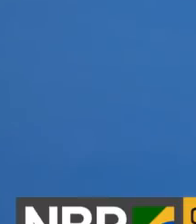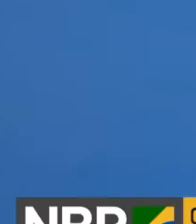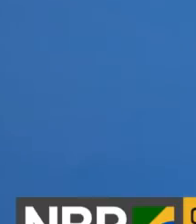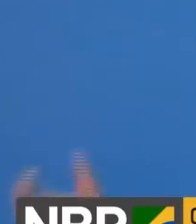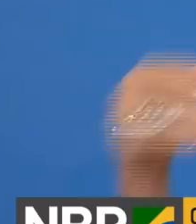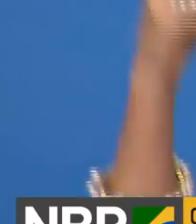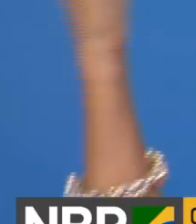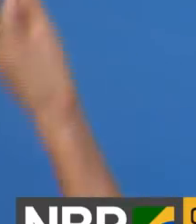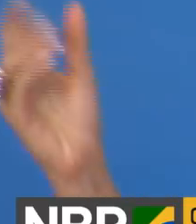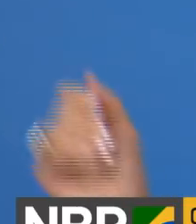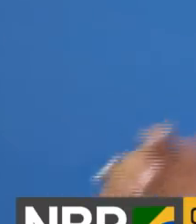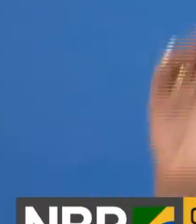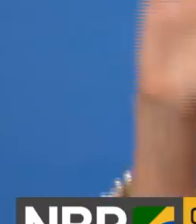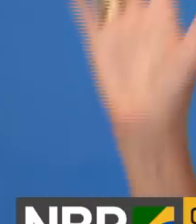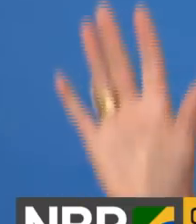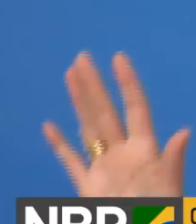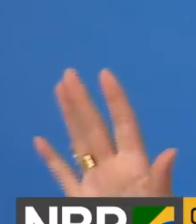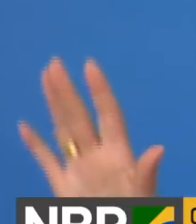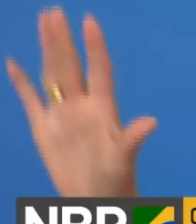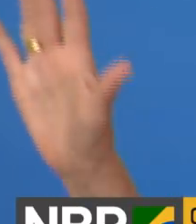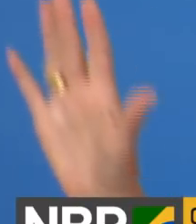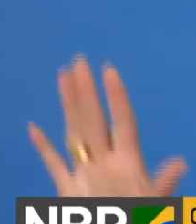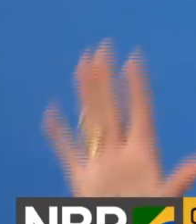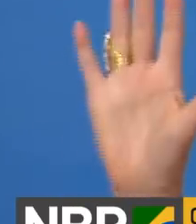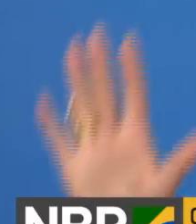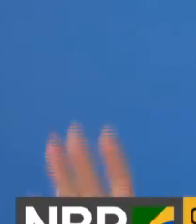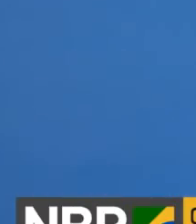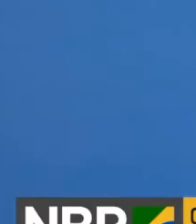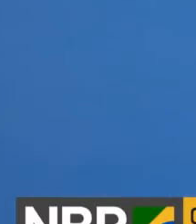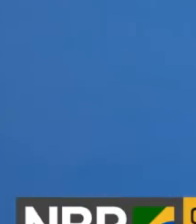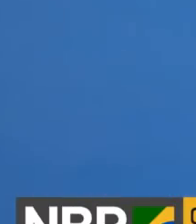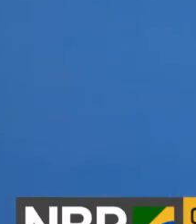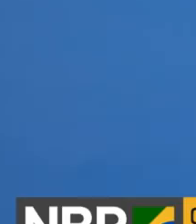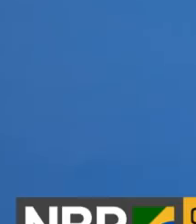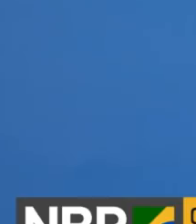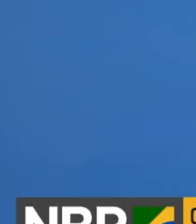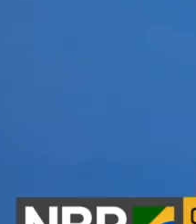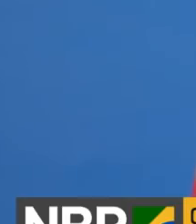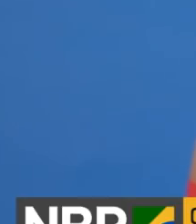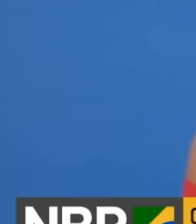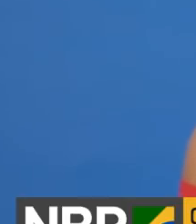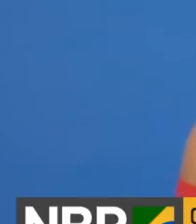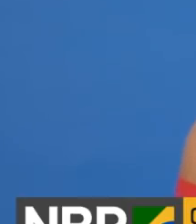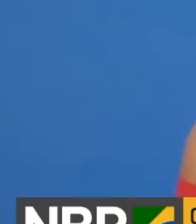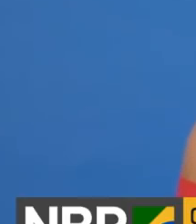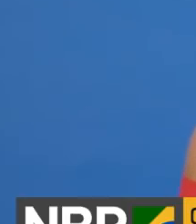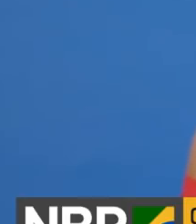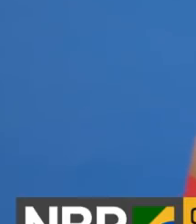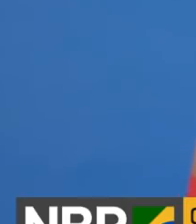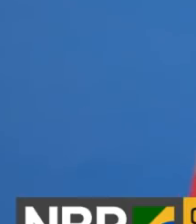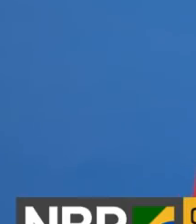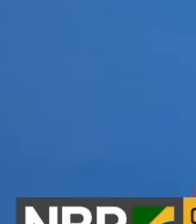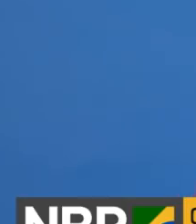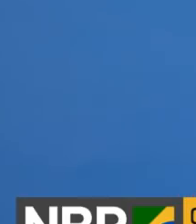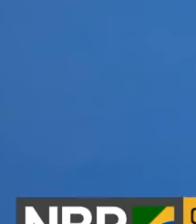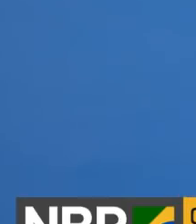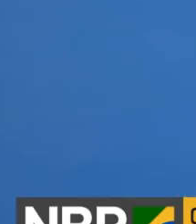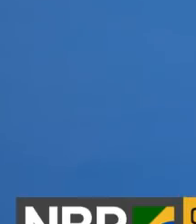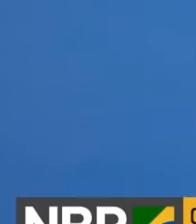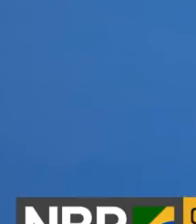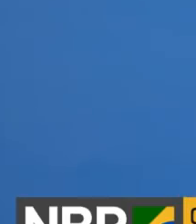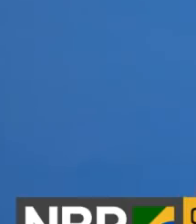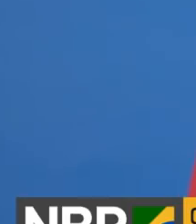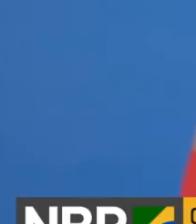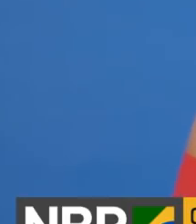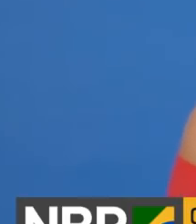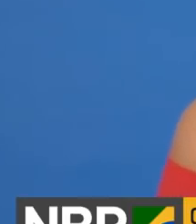uma McLaren ou uma Ferrari ou o que a gente tiver aí de melhor para que elas possam correr e vencer essa que é a mais importante de todas as